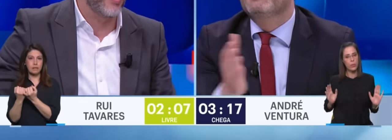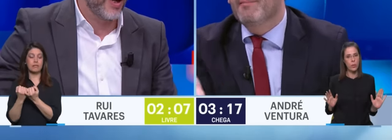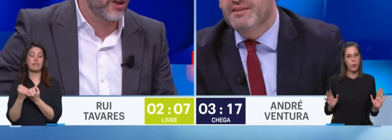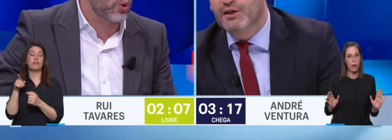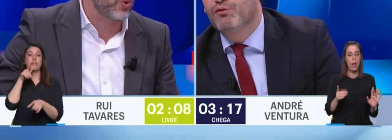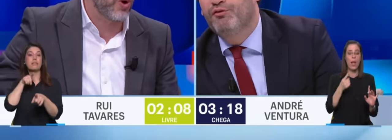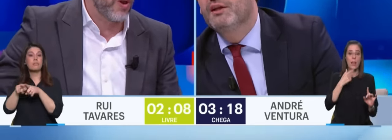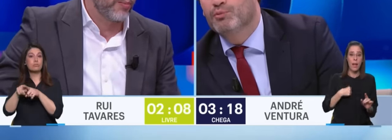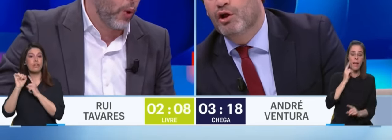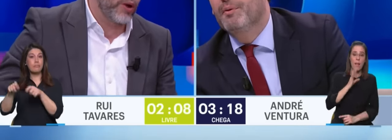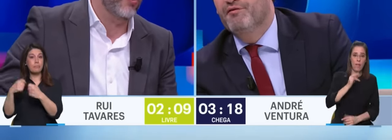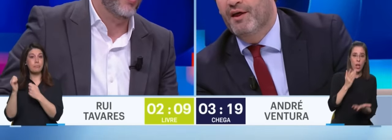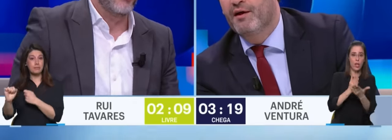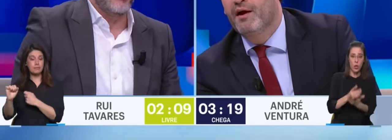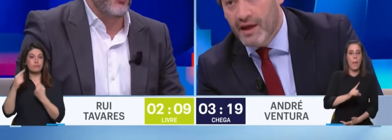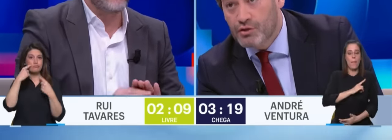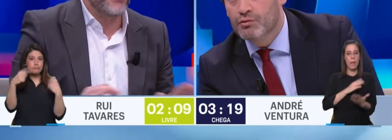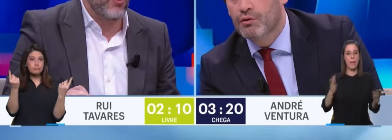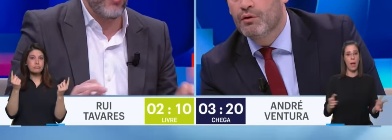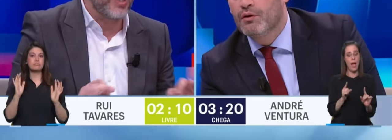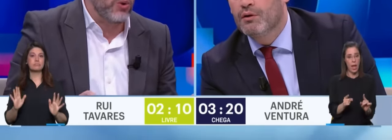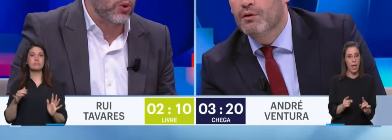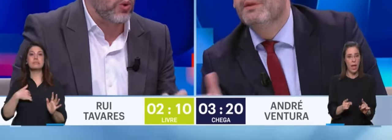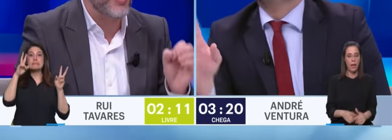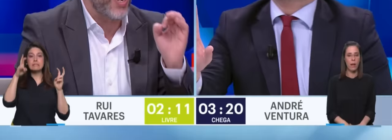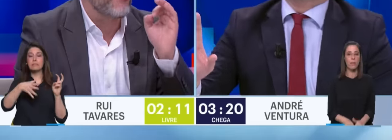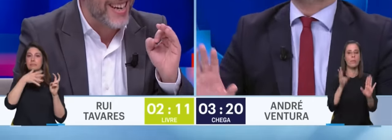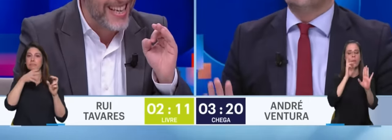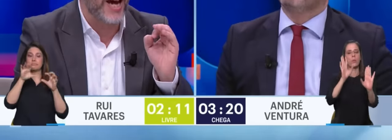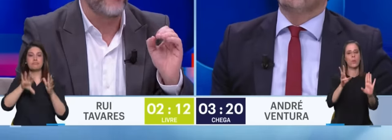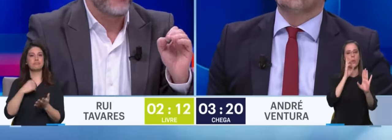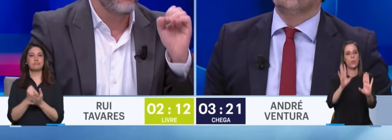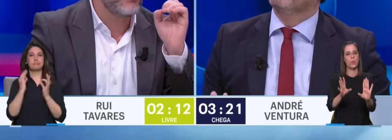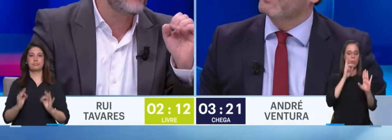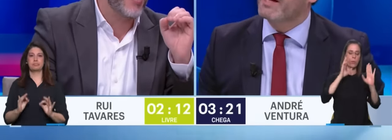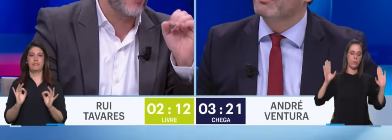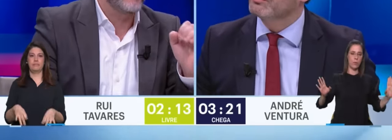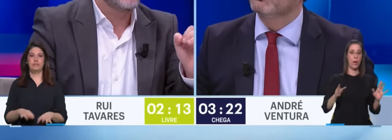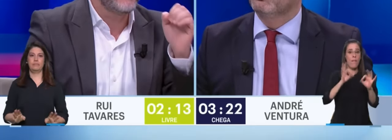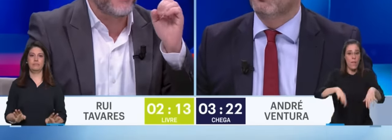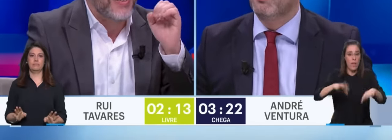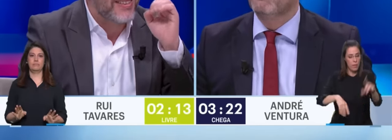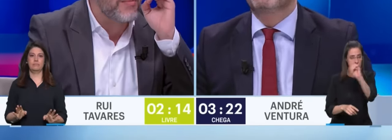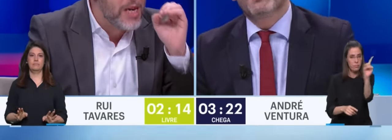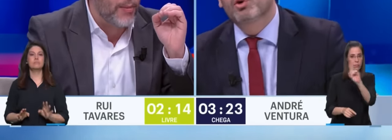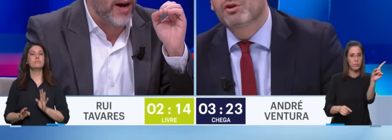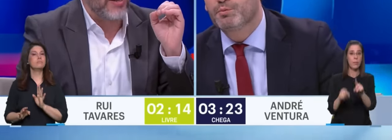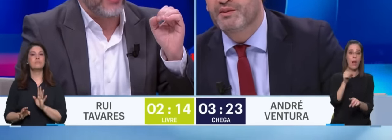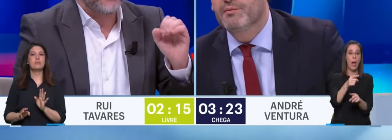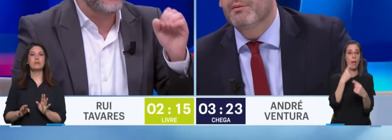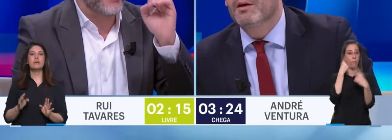televisão a sua filha num escola privada eu encerro aqui o assunto porque há uma linha um linear de decência